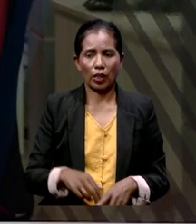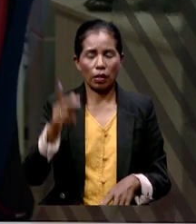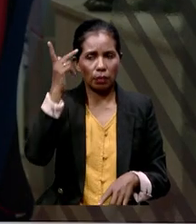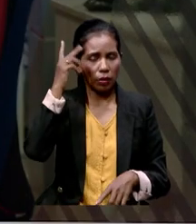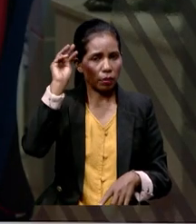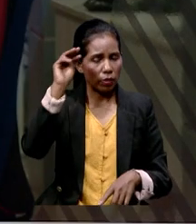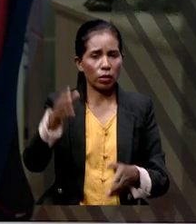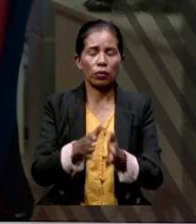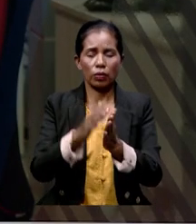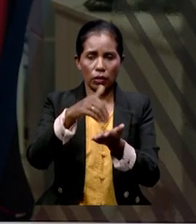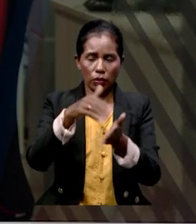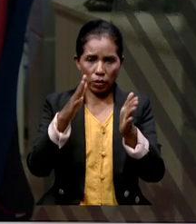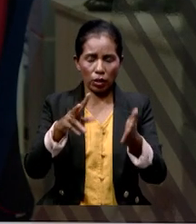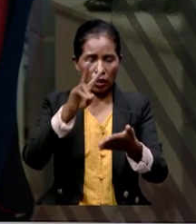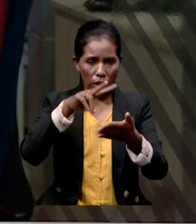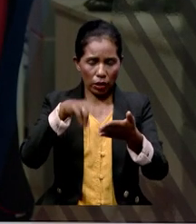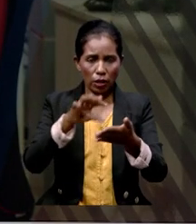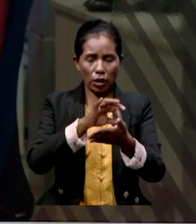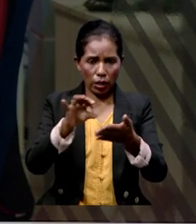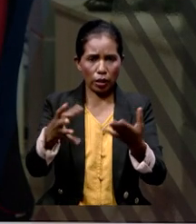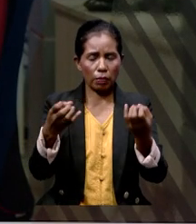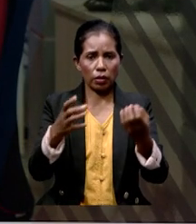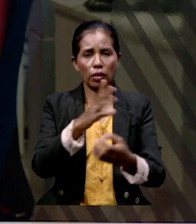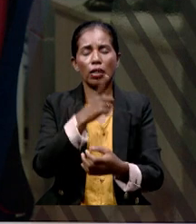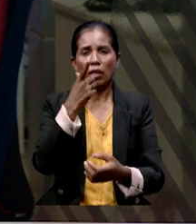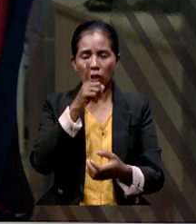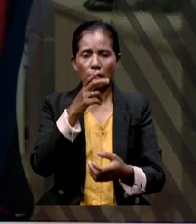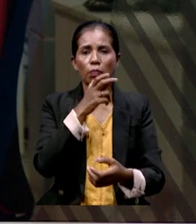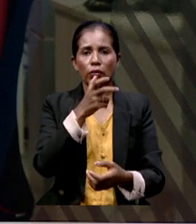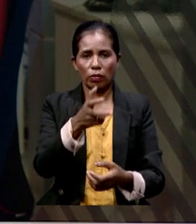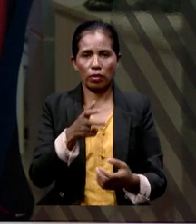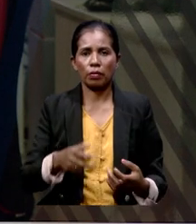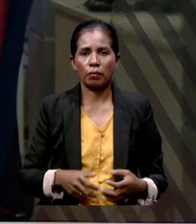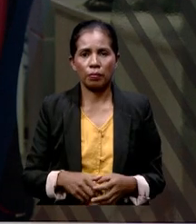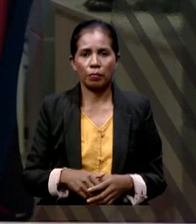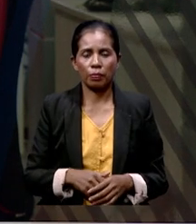Primeiro-ministro dos estudantes Sira Tuleno Hakere Barak e Alian Português.